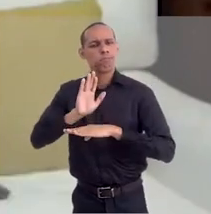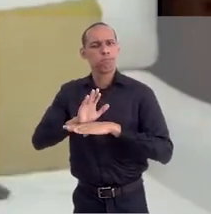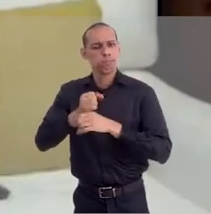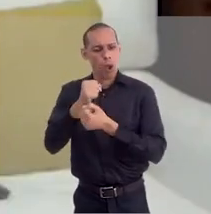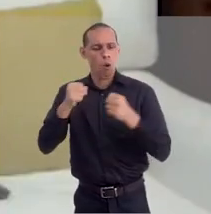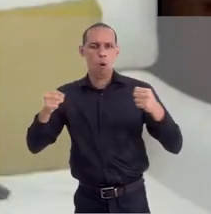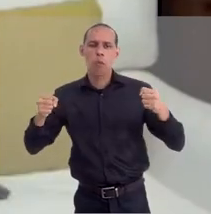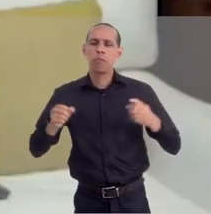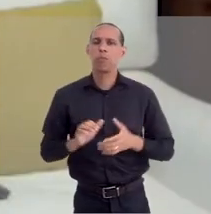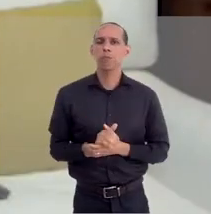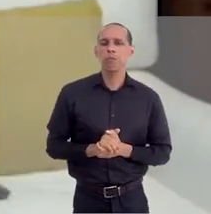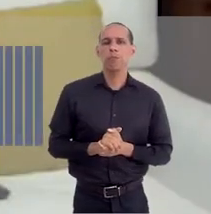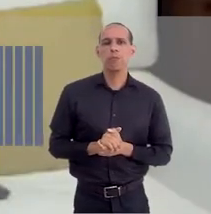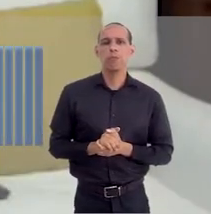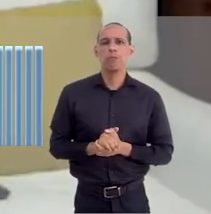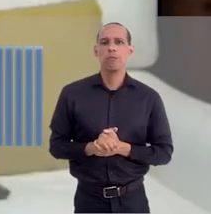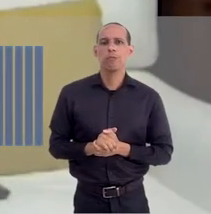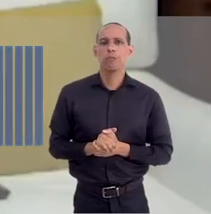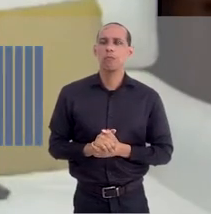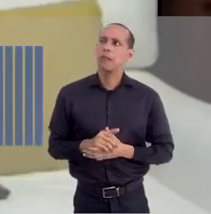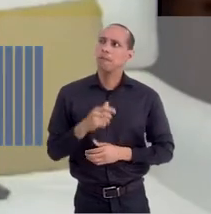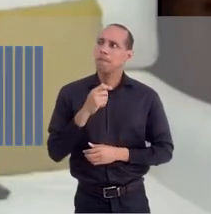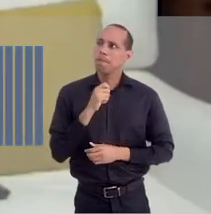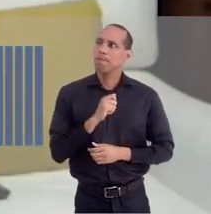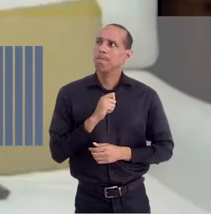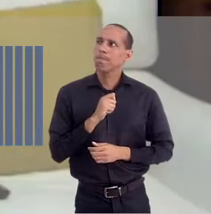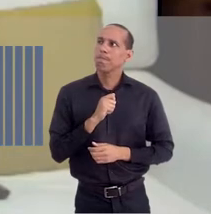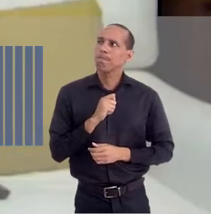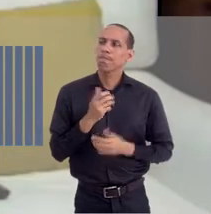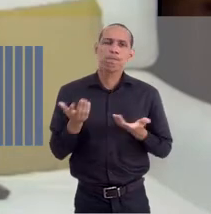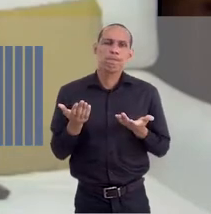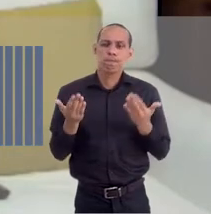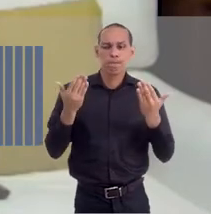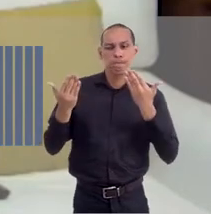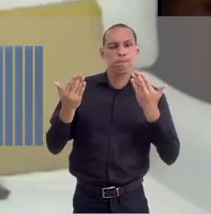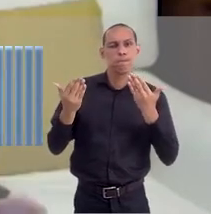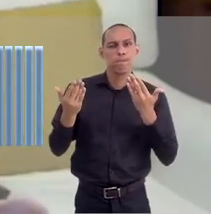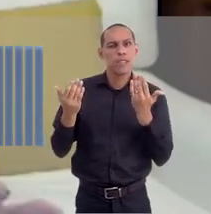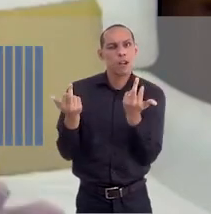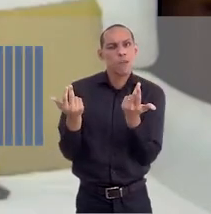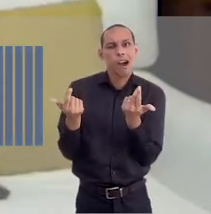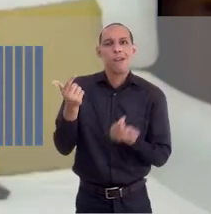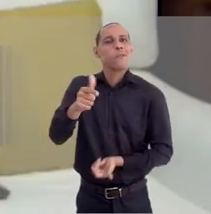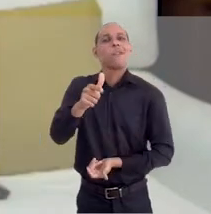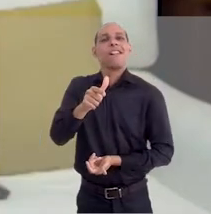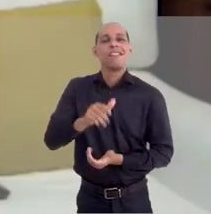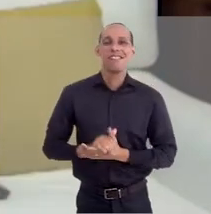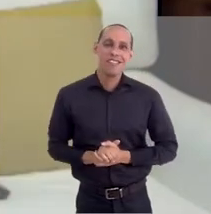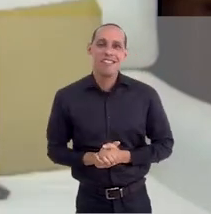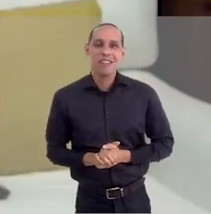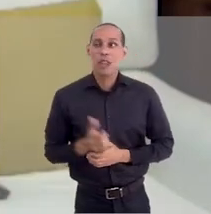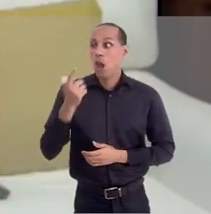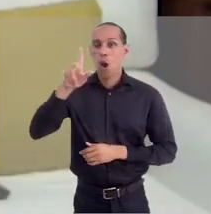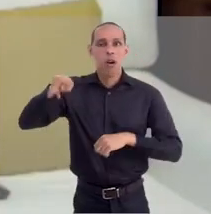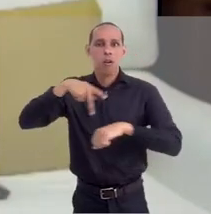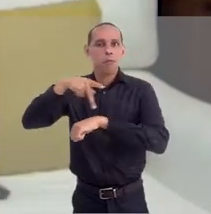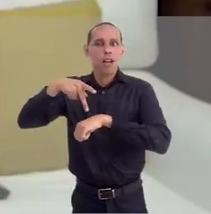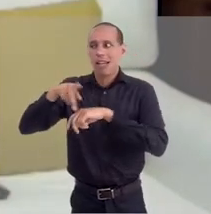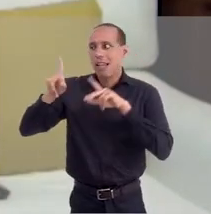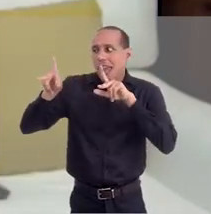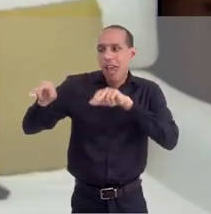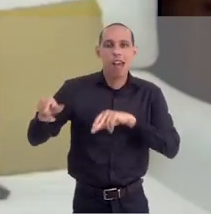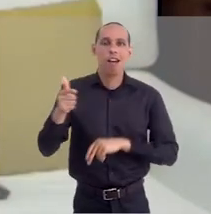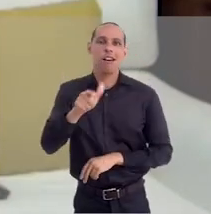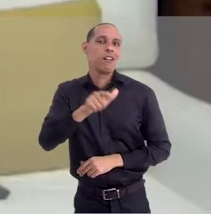amplo, muito vasto, muito abrangente, e não tem paralelo. Ele disse isso, praticamente não tem paralelo em